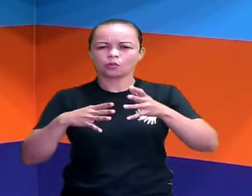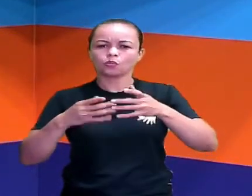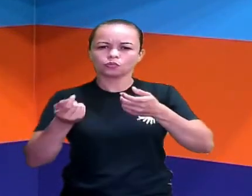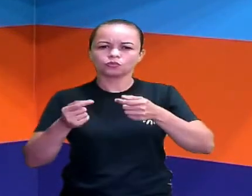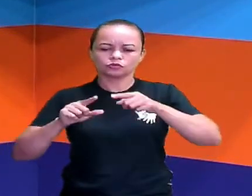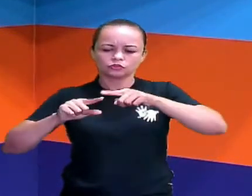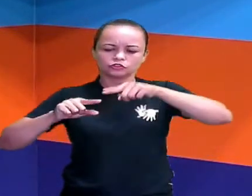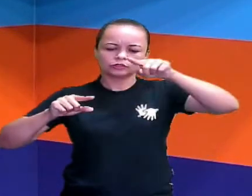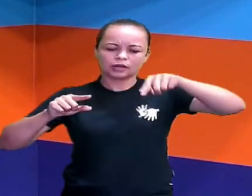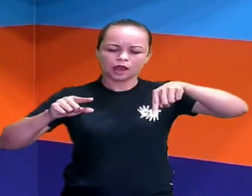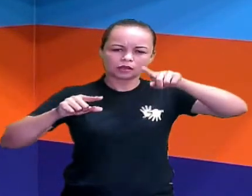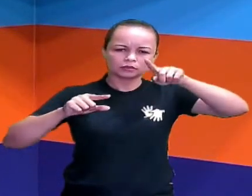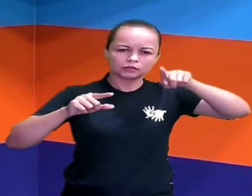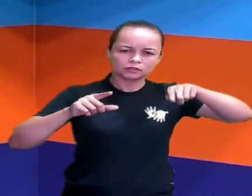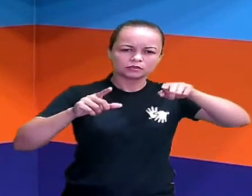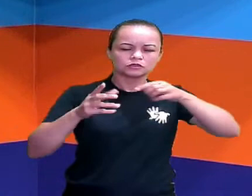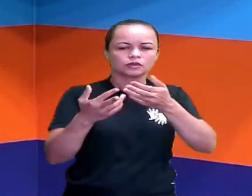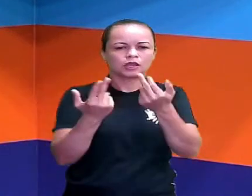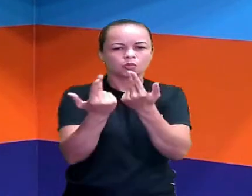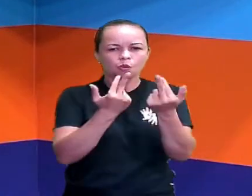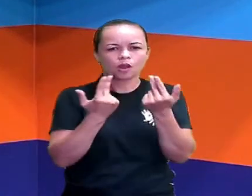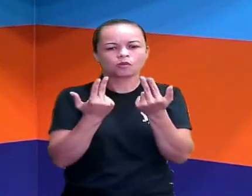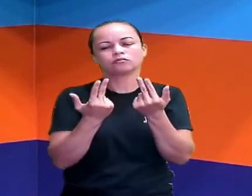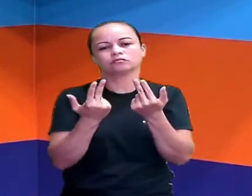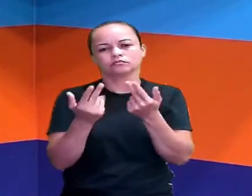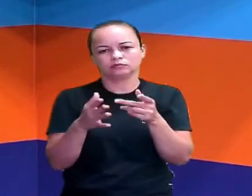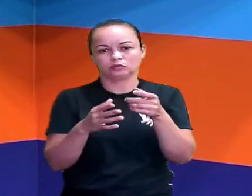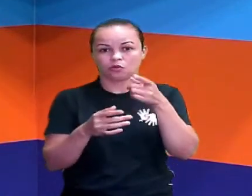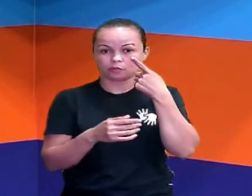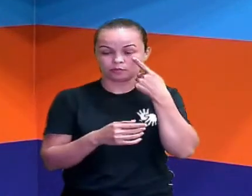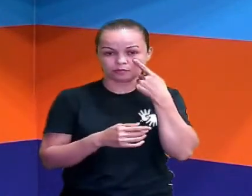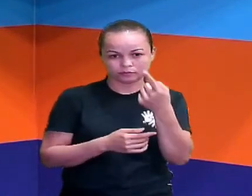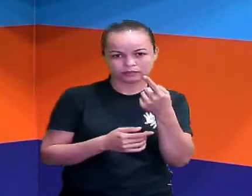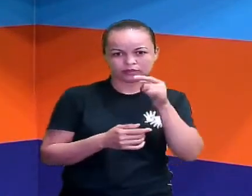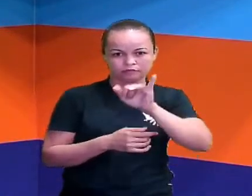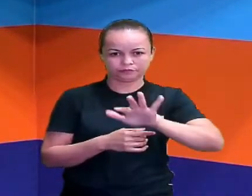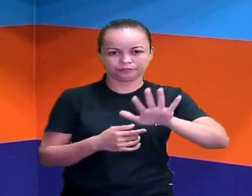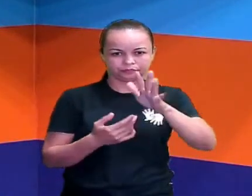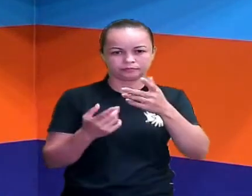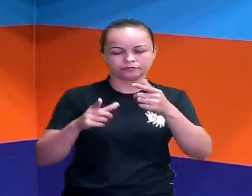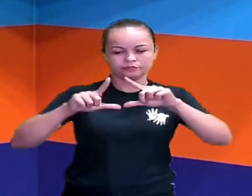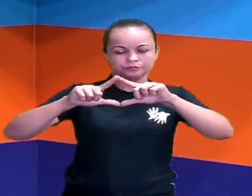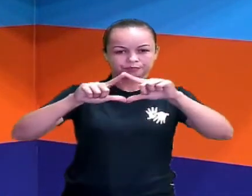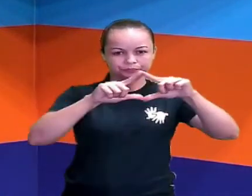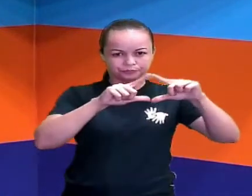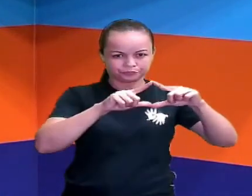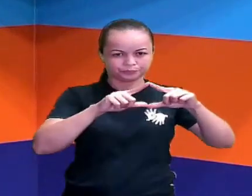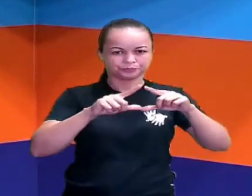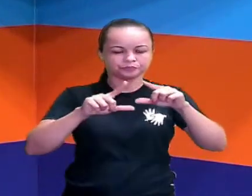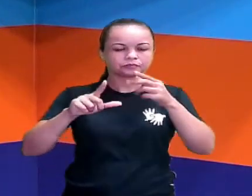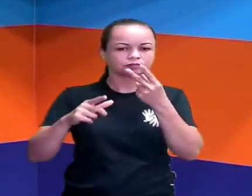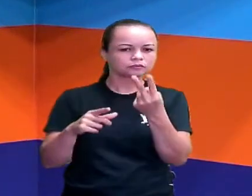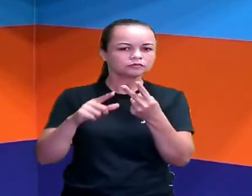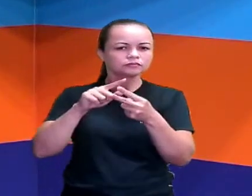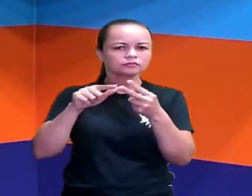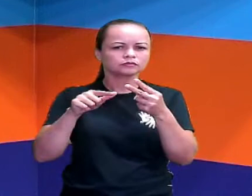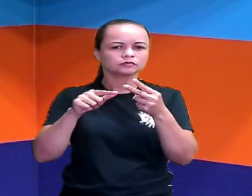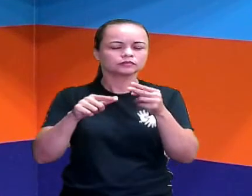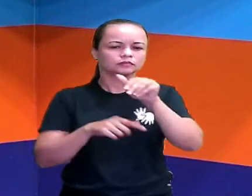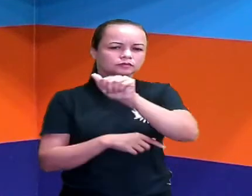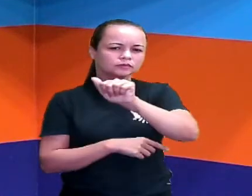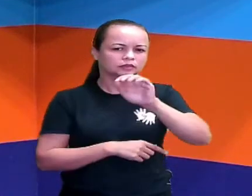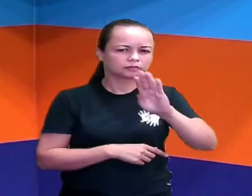outro, tá? Então, você pode observar o seguinte aqui nessa minha imagem. Vê, desses meus dois triângulos. Nesse meu segmento aqui,